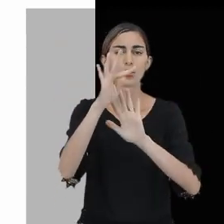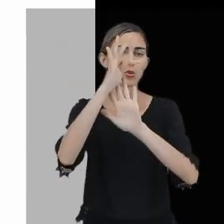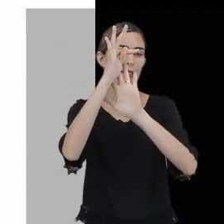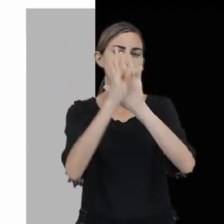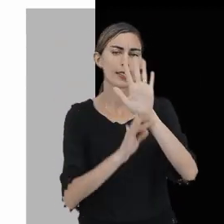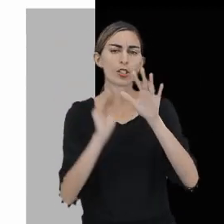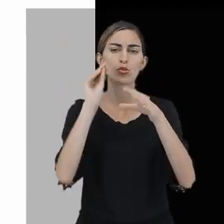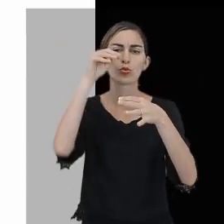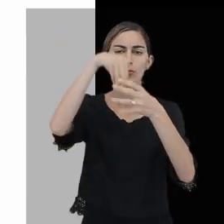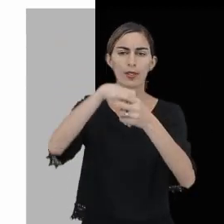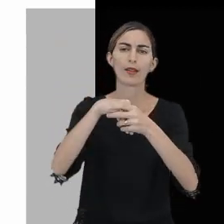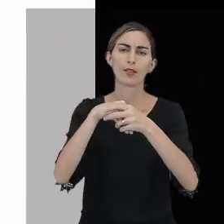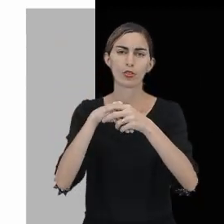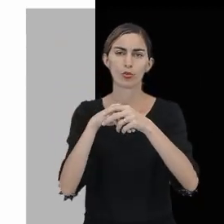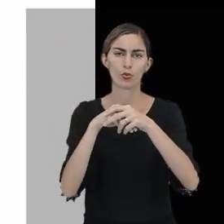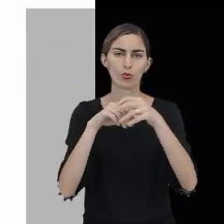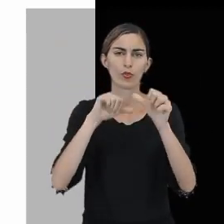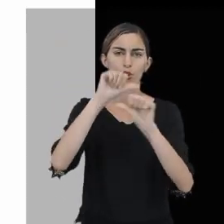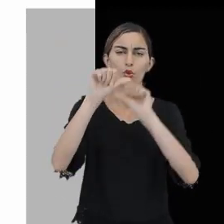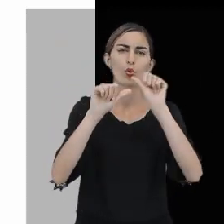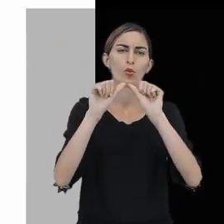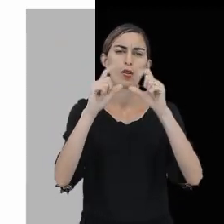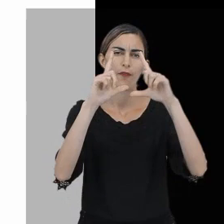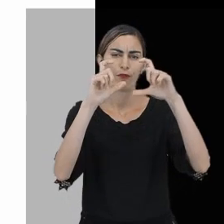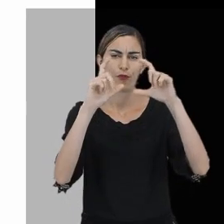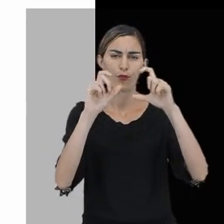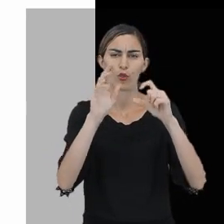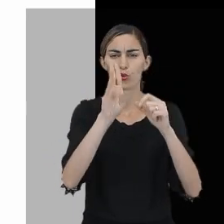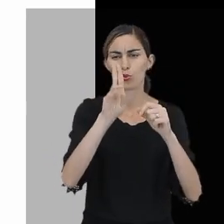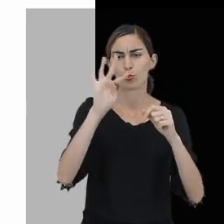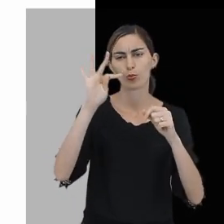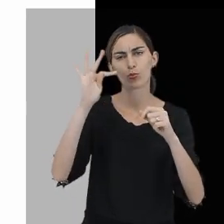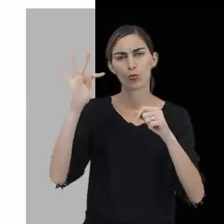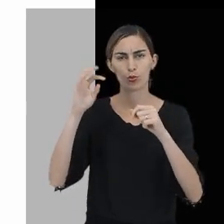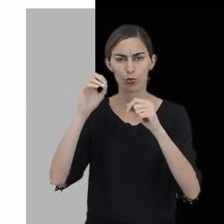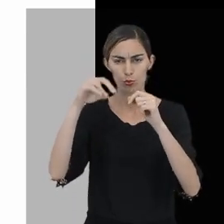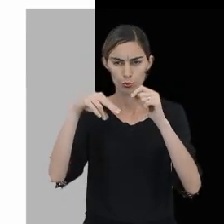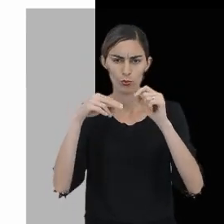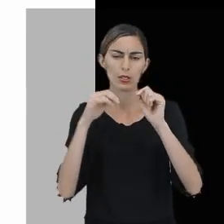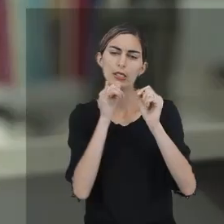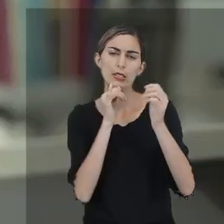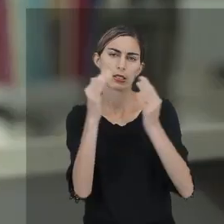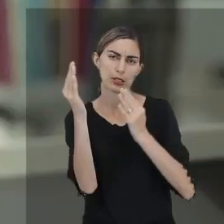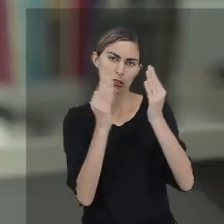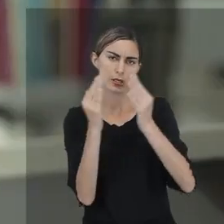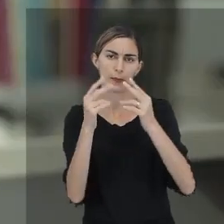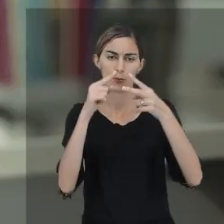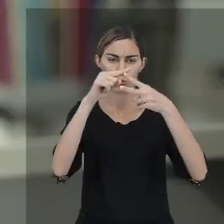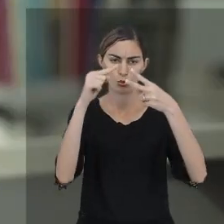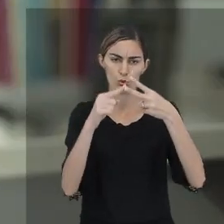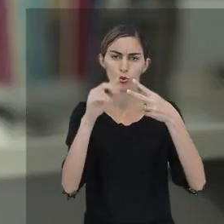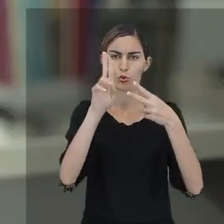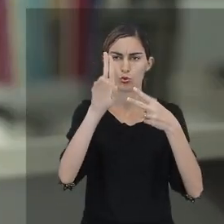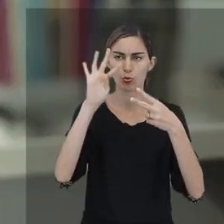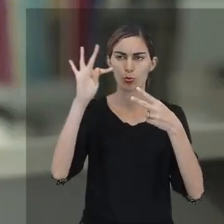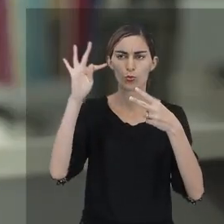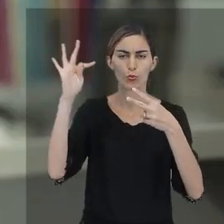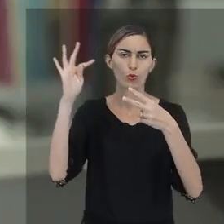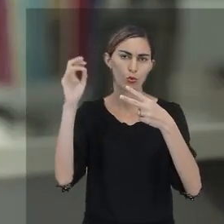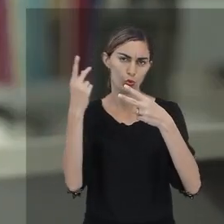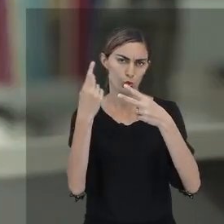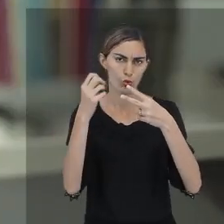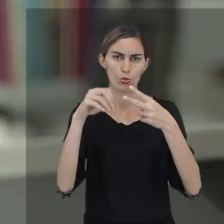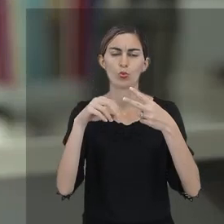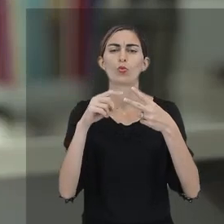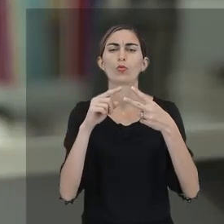vai ter no botão você vai colocar uma imagem então aqui no nosso exemplo gente está com 2 bhutto 1 button em vez de button